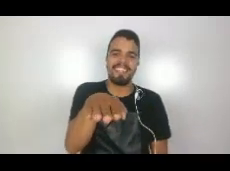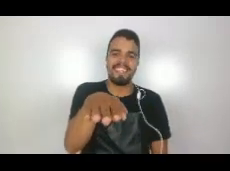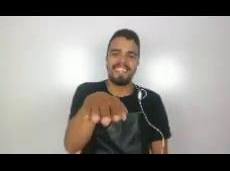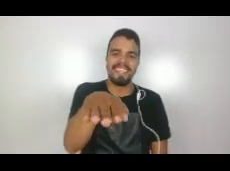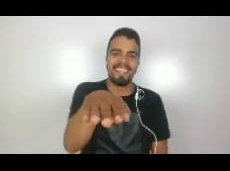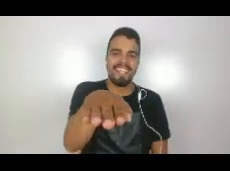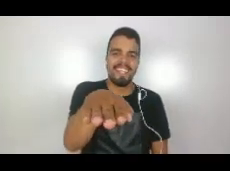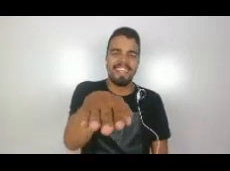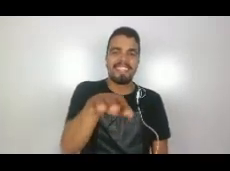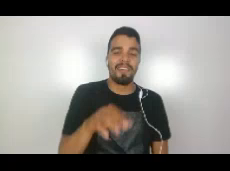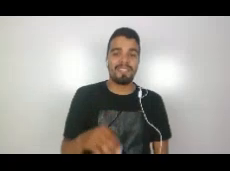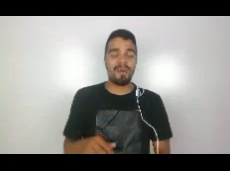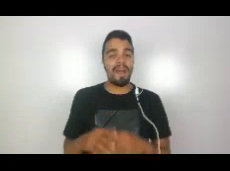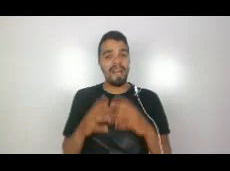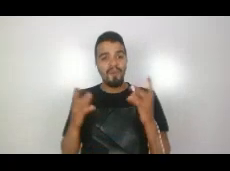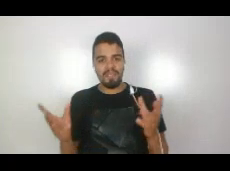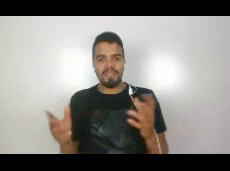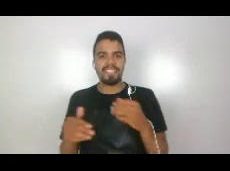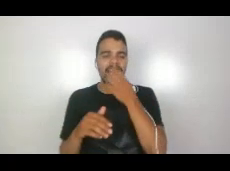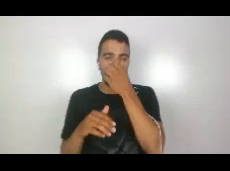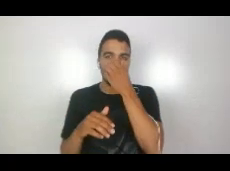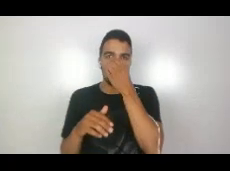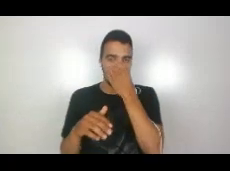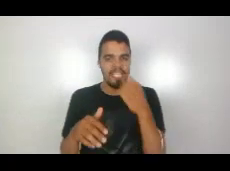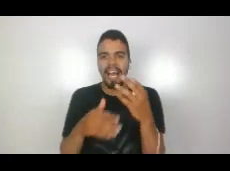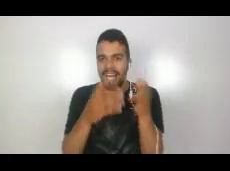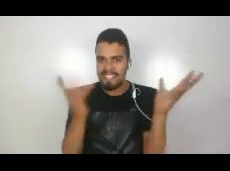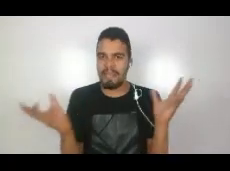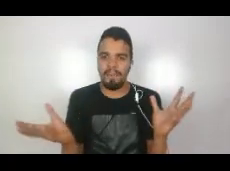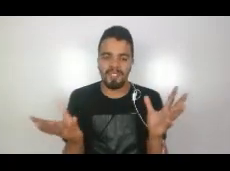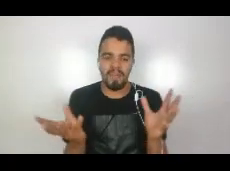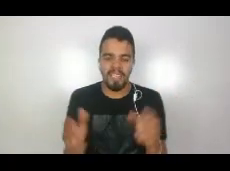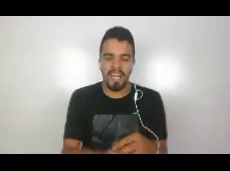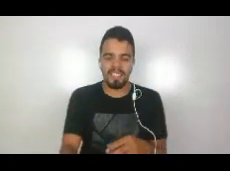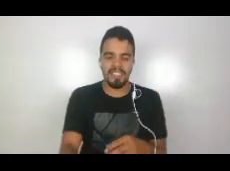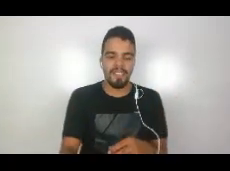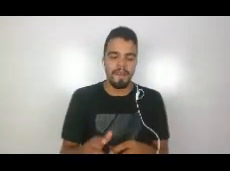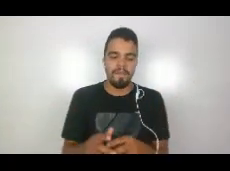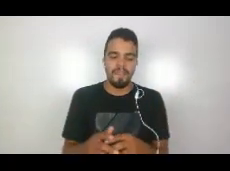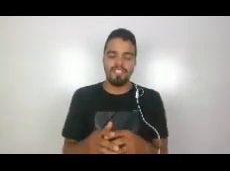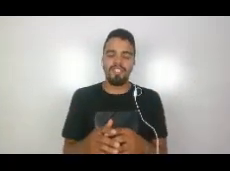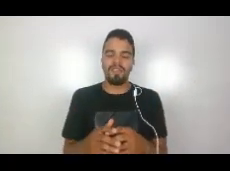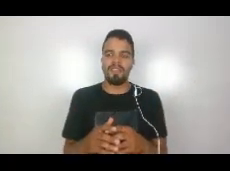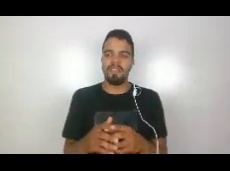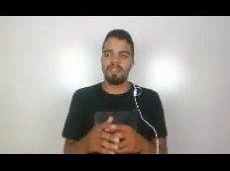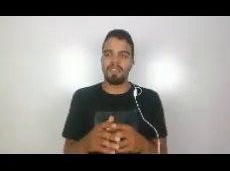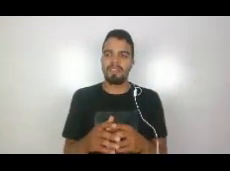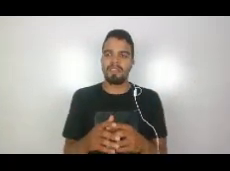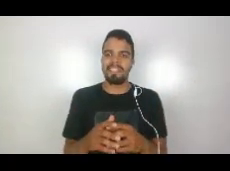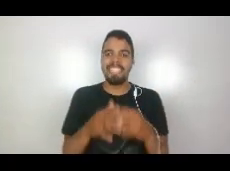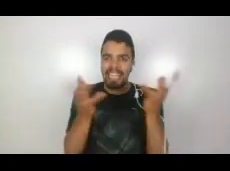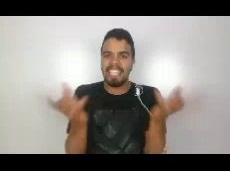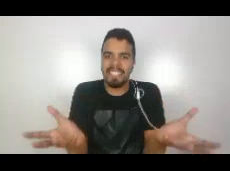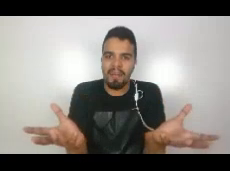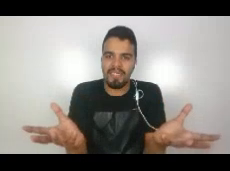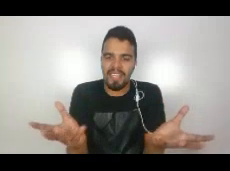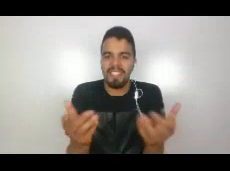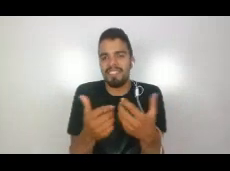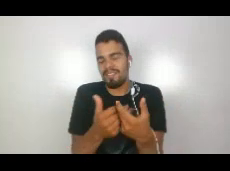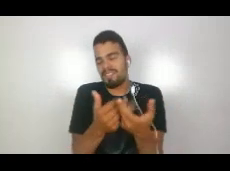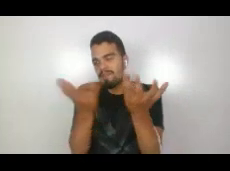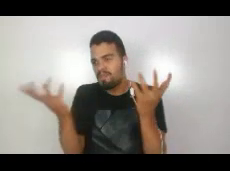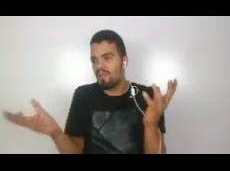andando, ó. Então, são recursos que a Libras nos dá essa possibilidade de nós